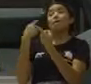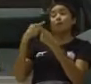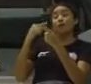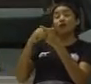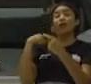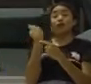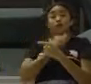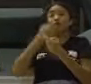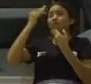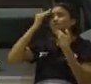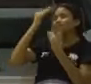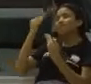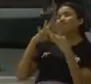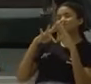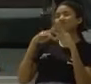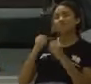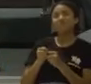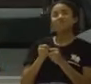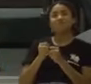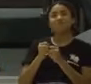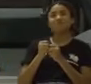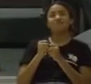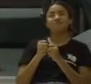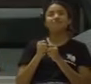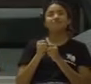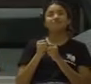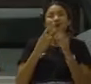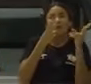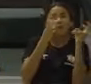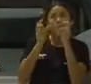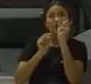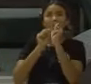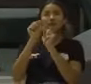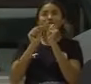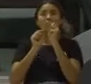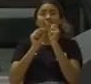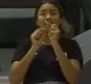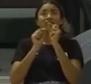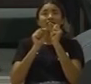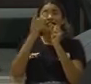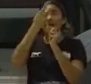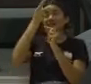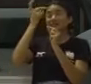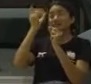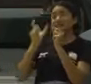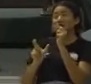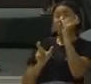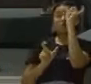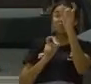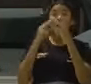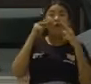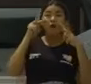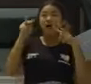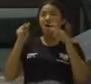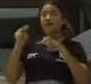agradecendo por tudo, eu olho para o meu cunhado, as lágrimas estão rolando, e o Espírito Santo